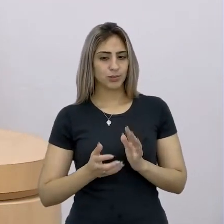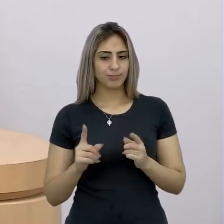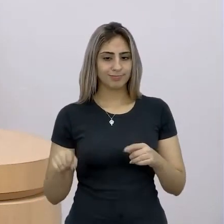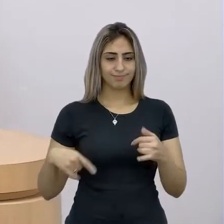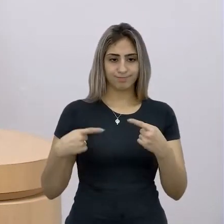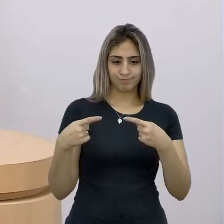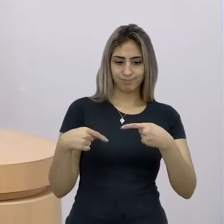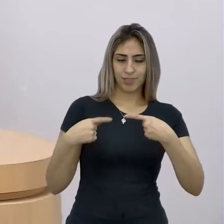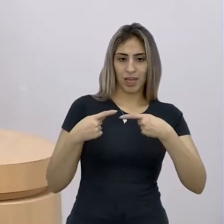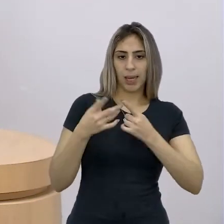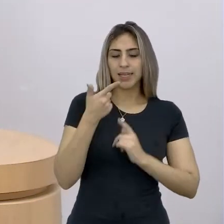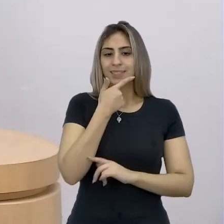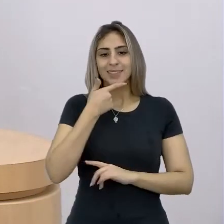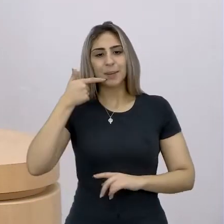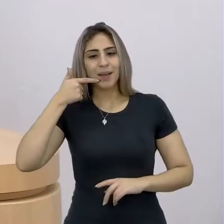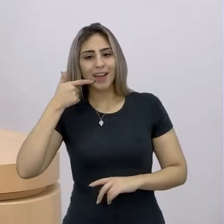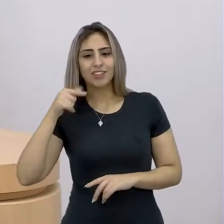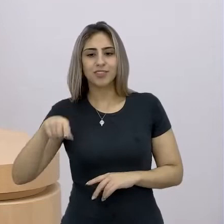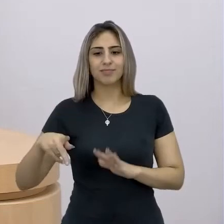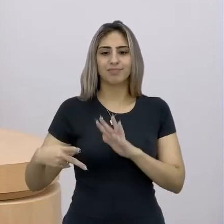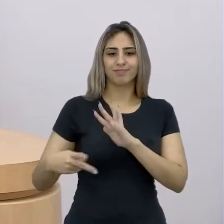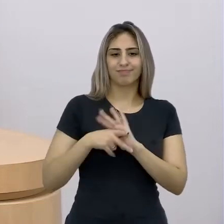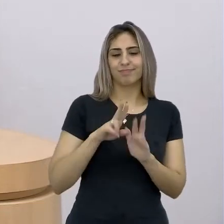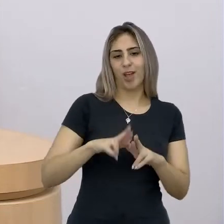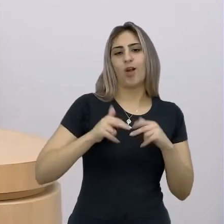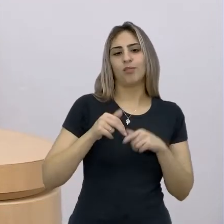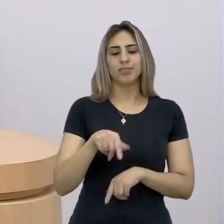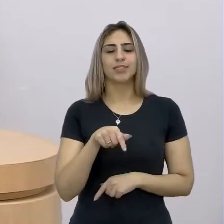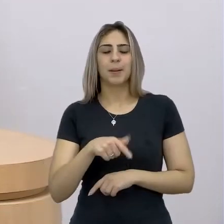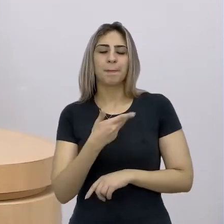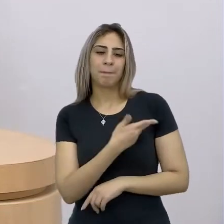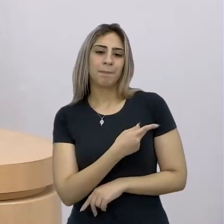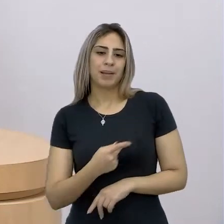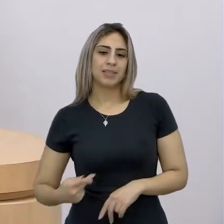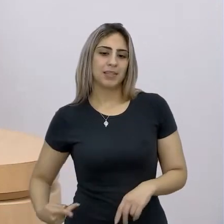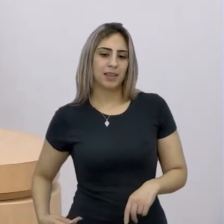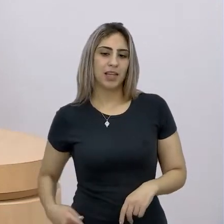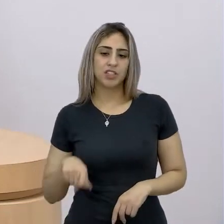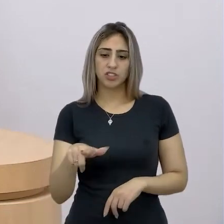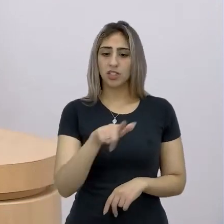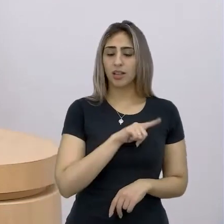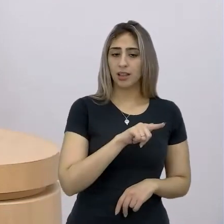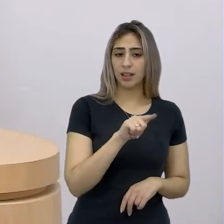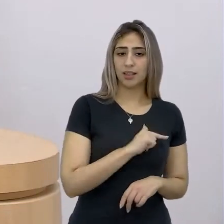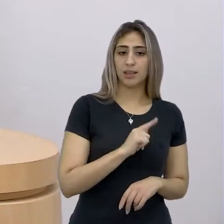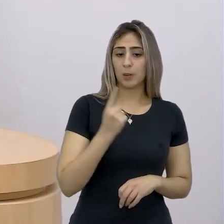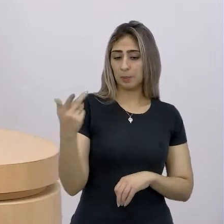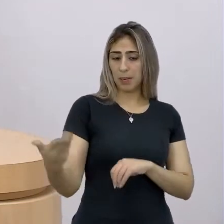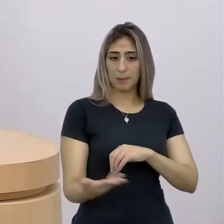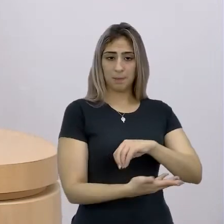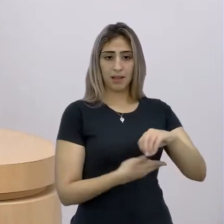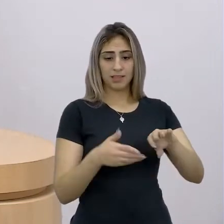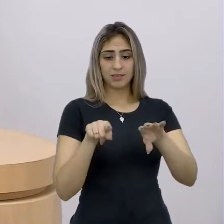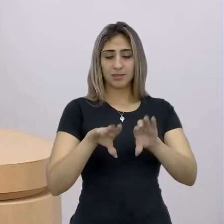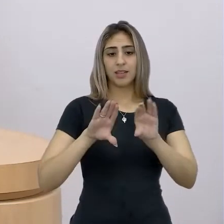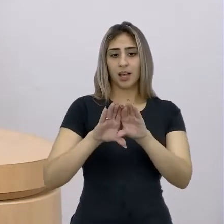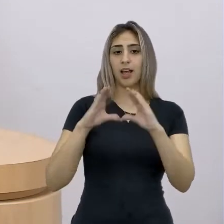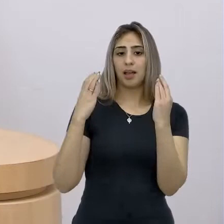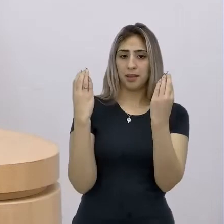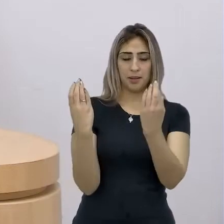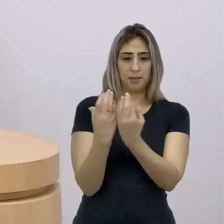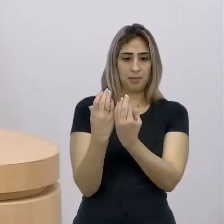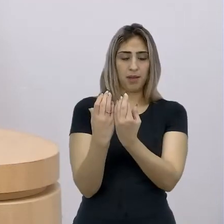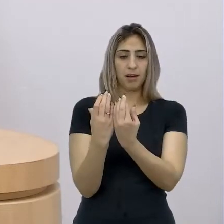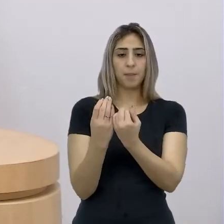coligação simpática ao presidente, ou seja, que o presidente ele tenha então uma base na Câmara, tá certo?